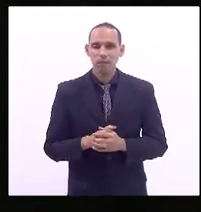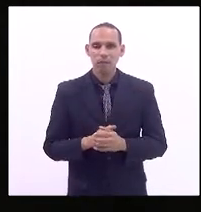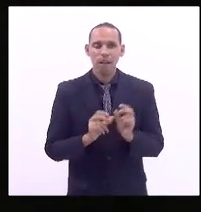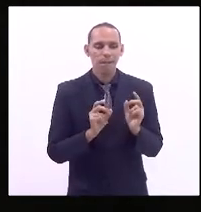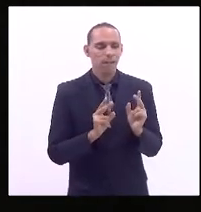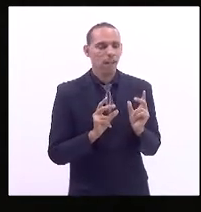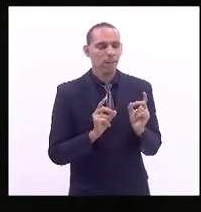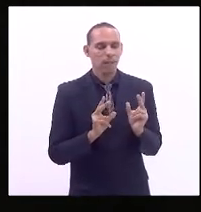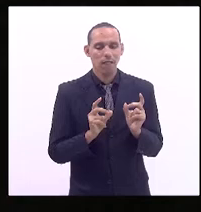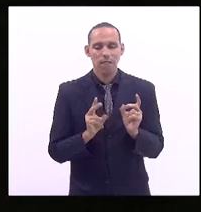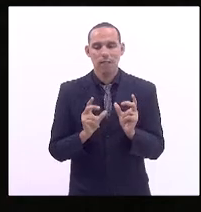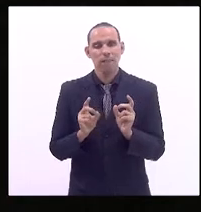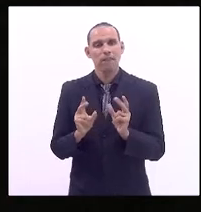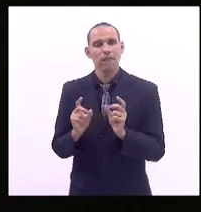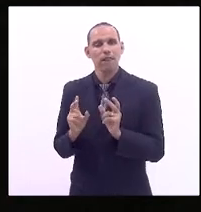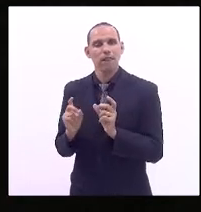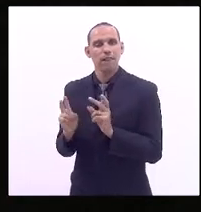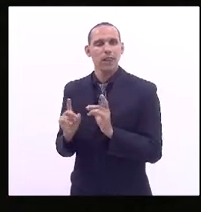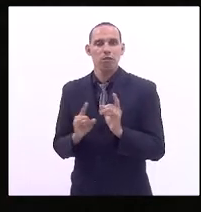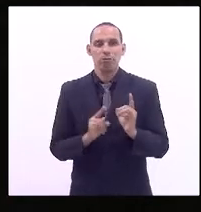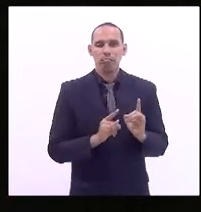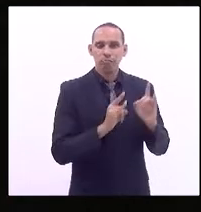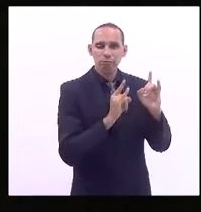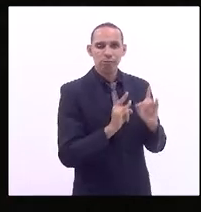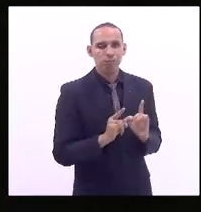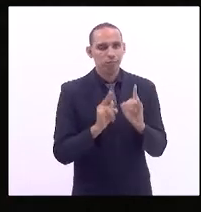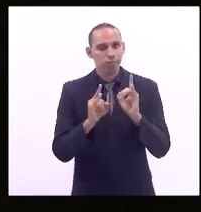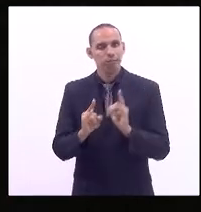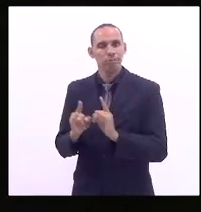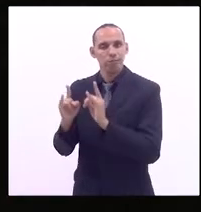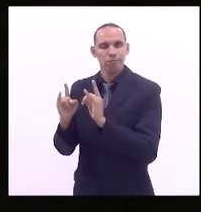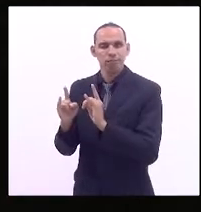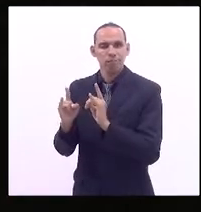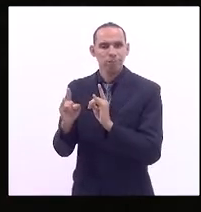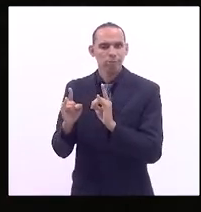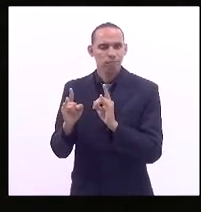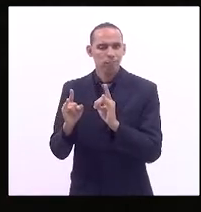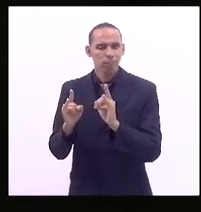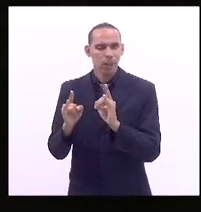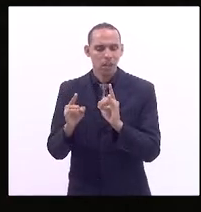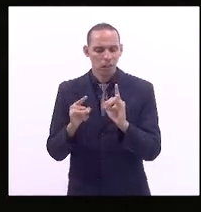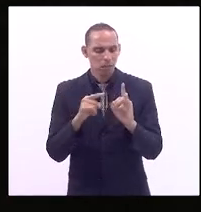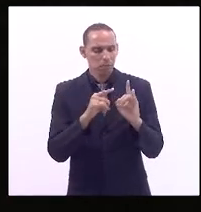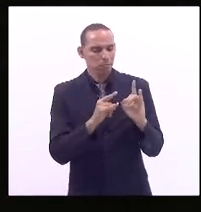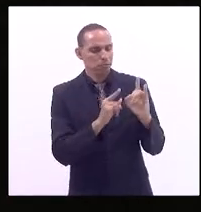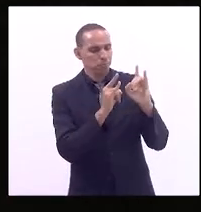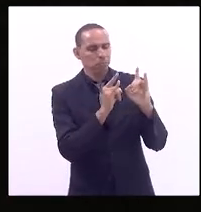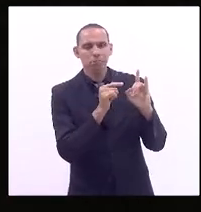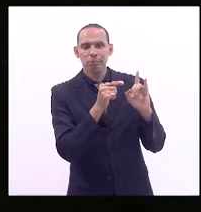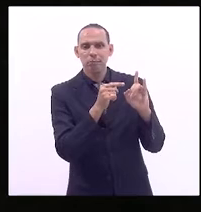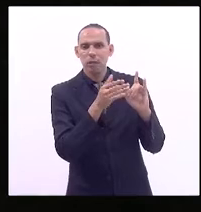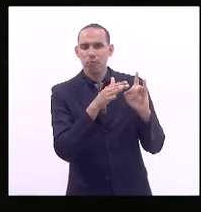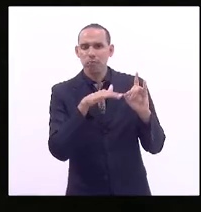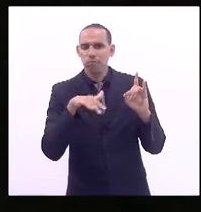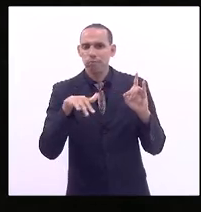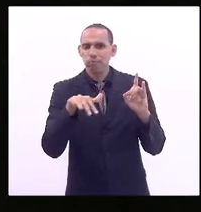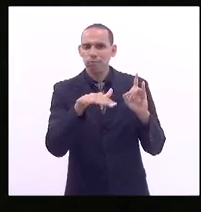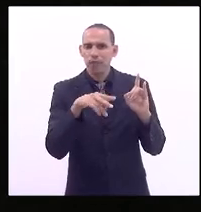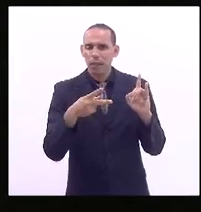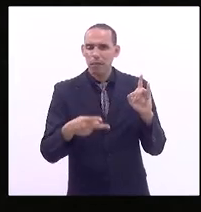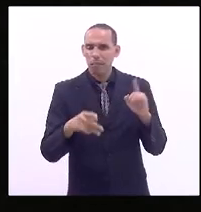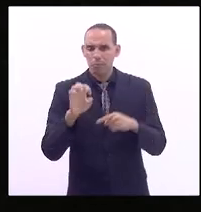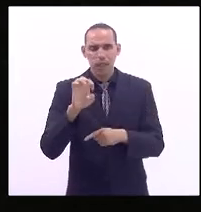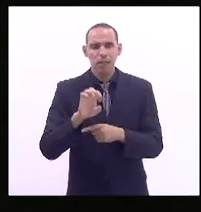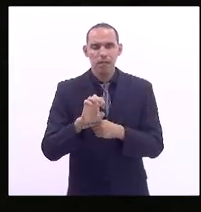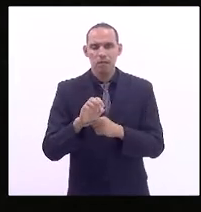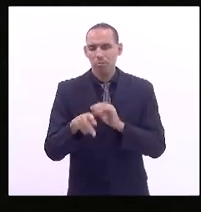alienação né desses Imóveis São Imóveis que obviamente pertencem ao